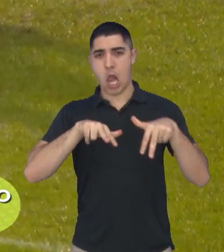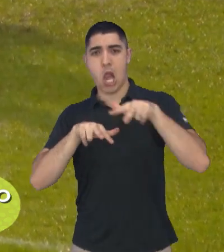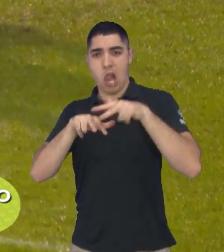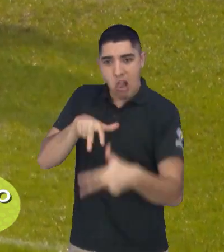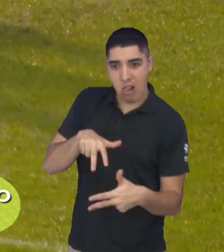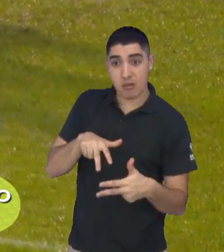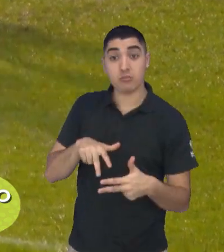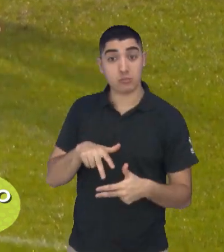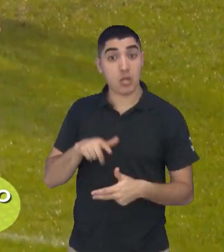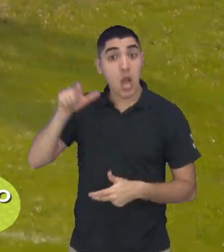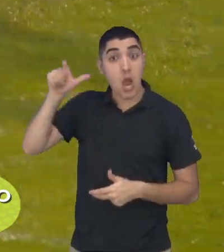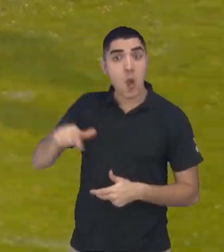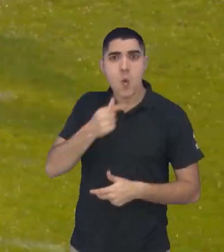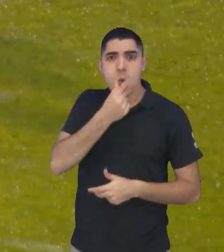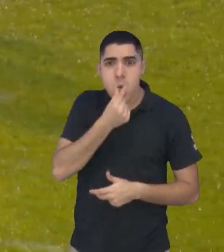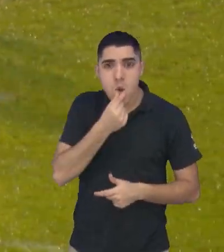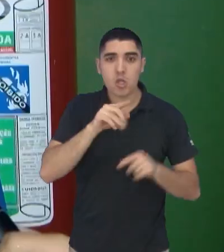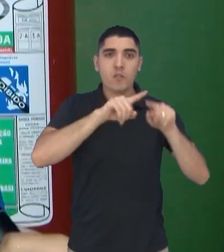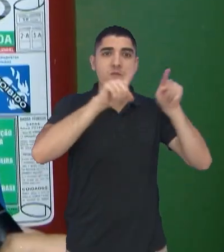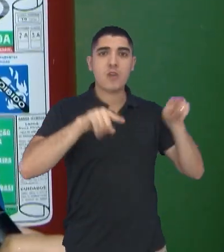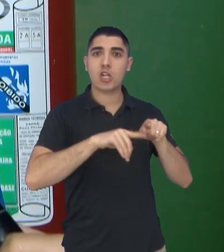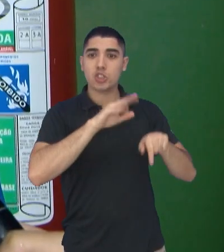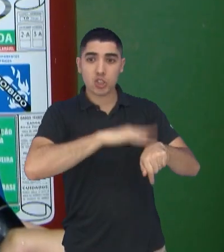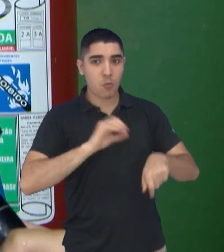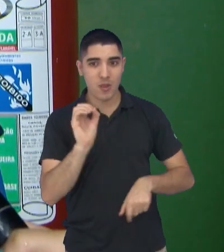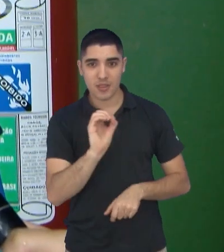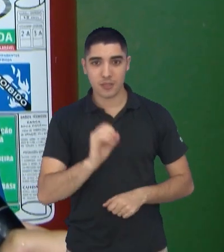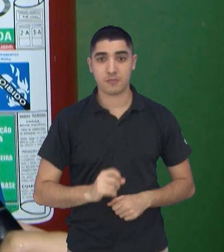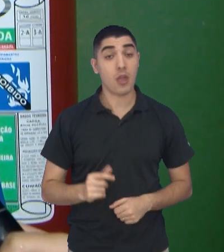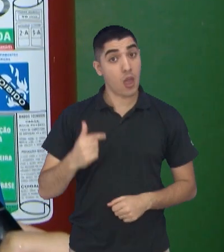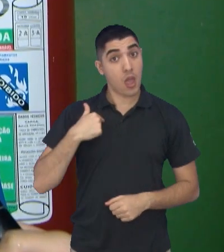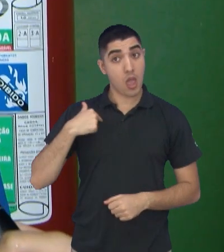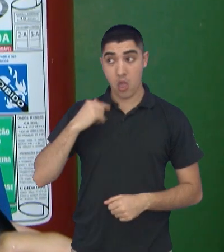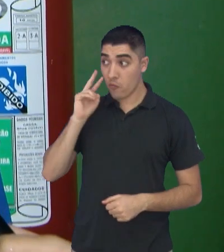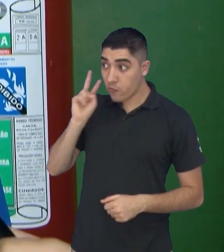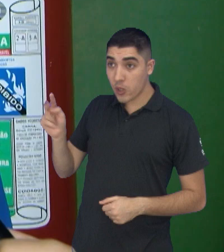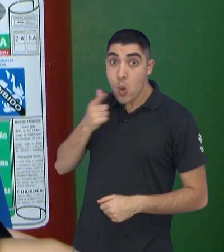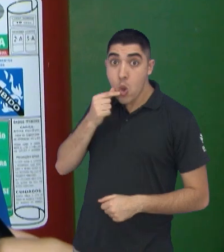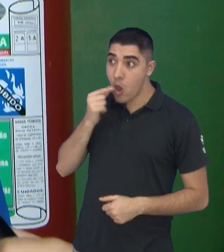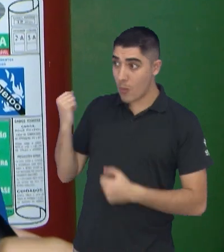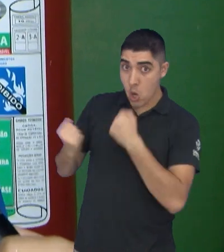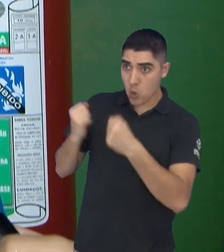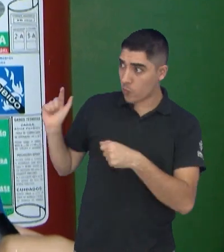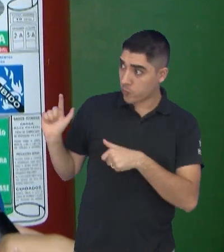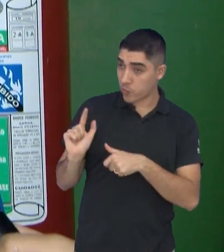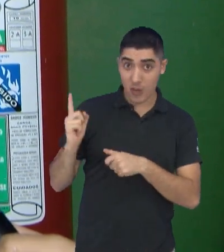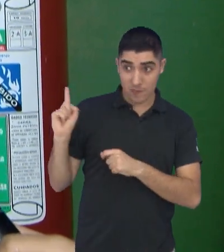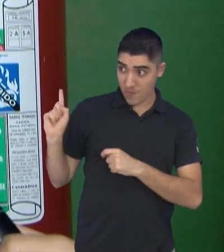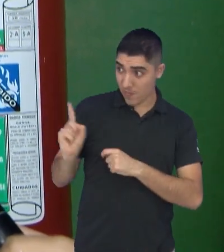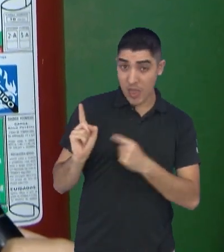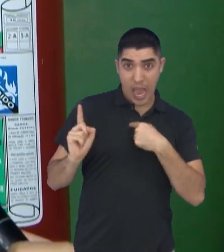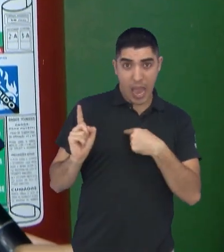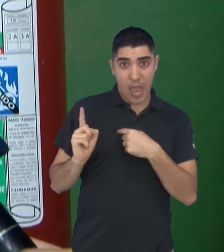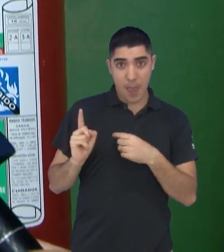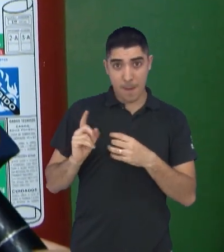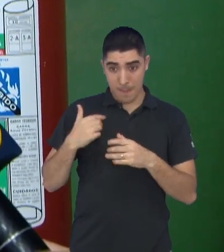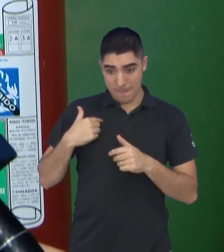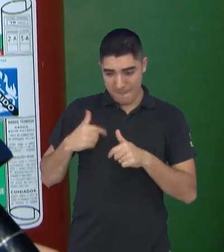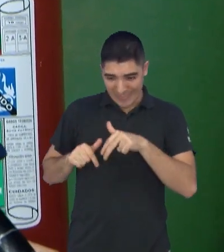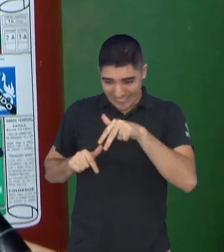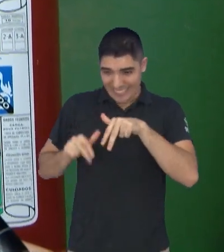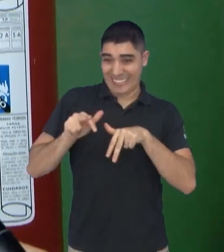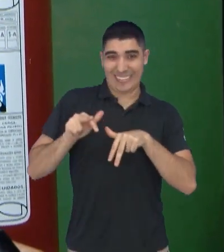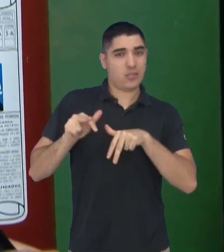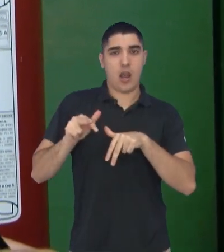Monteiro Santos nem consultou o VAR. Eu ergui a bola, eu vi o jogador do time deles vindo e acabei ficando com a perna parada no ar, não